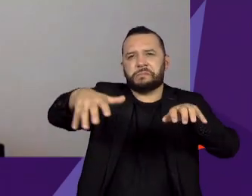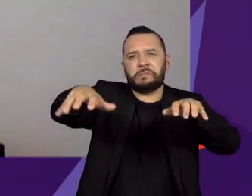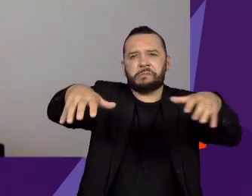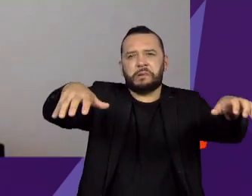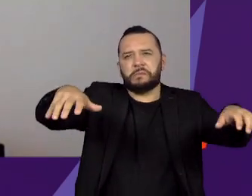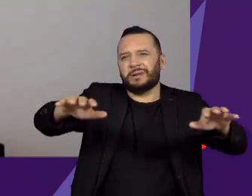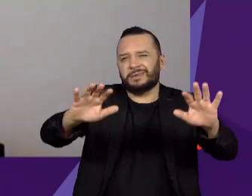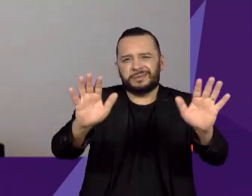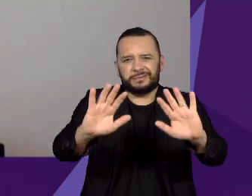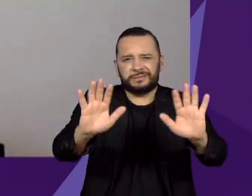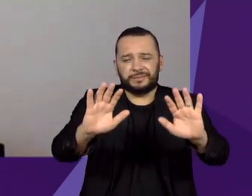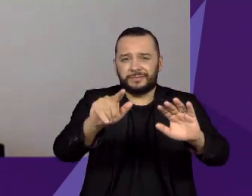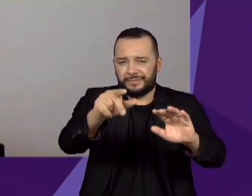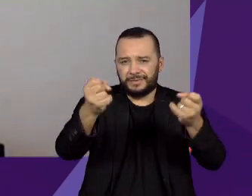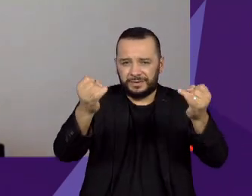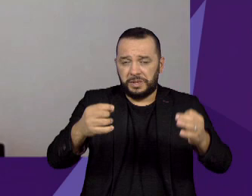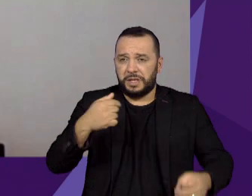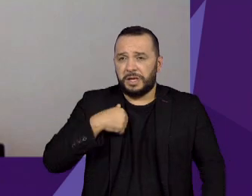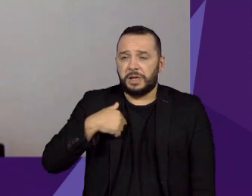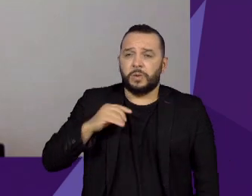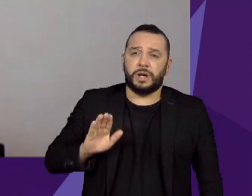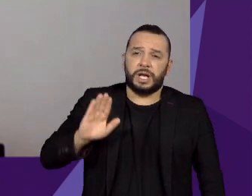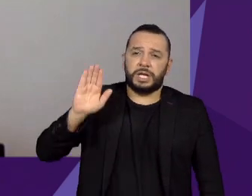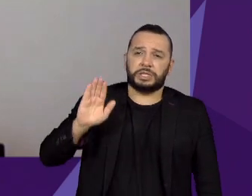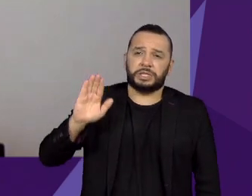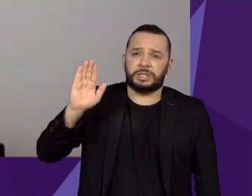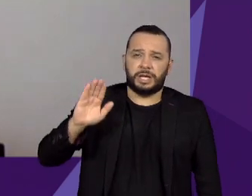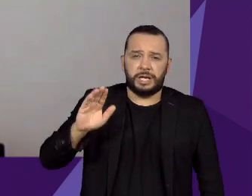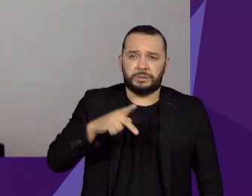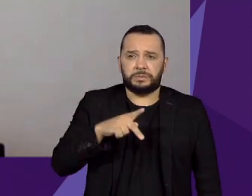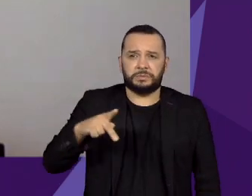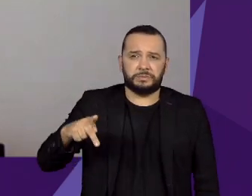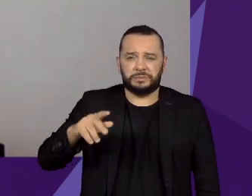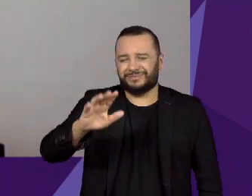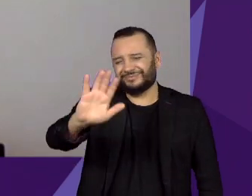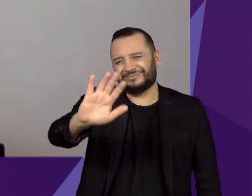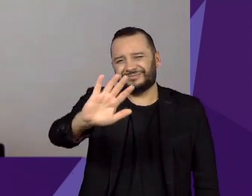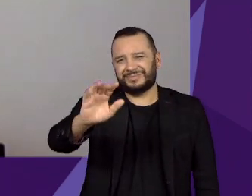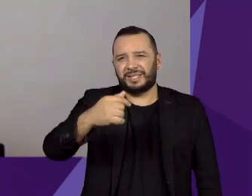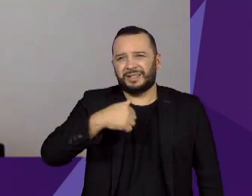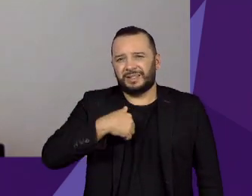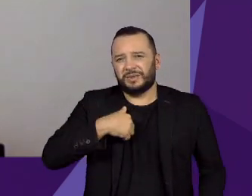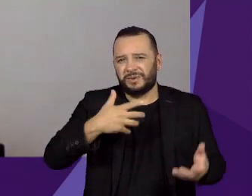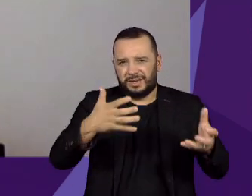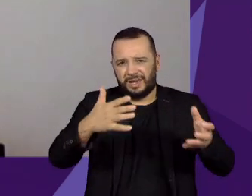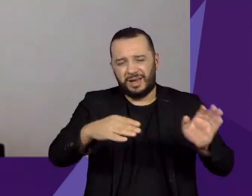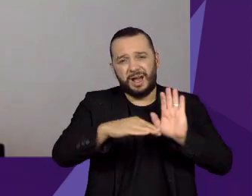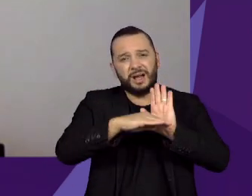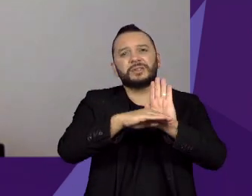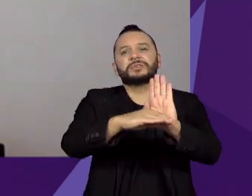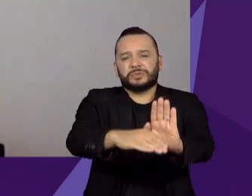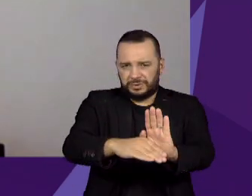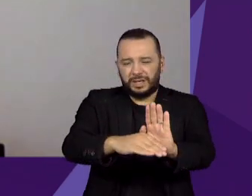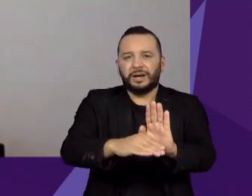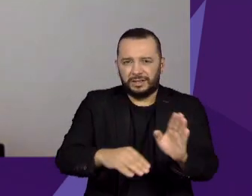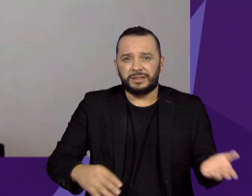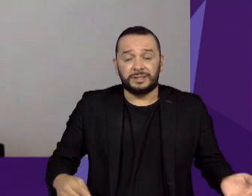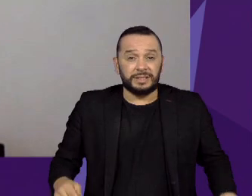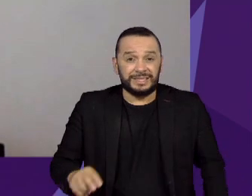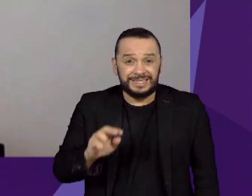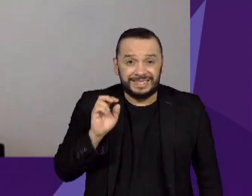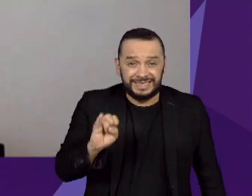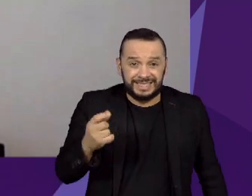falou pré-candidato, eu não me coloco dessa maneira, não. Eu estou aqui para ajudar. Eu acho que uma não candidatura é um ato político nesse